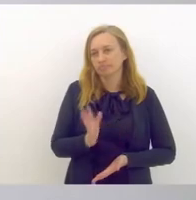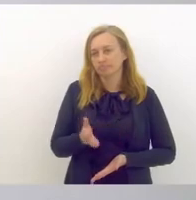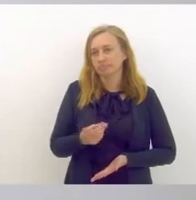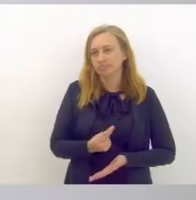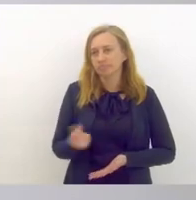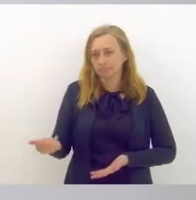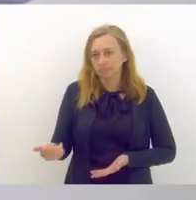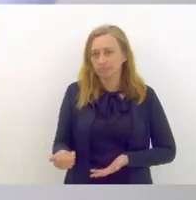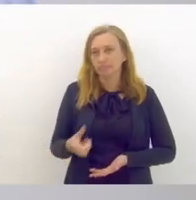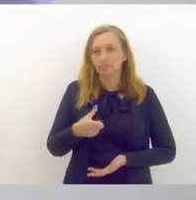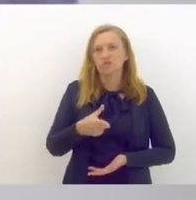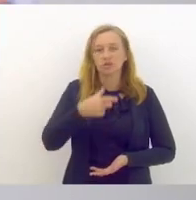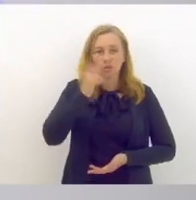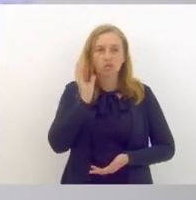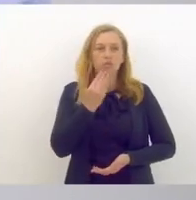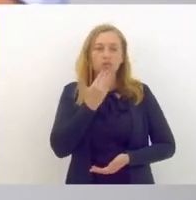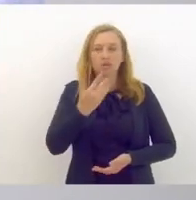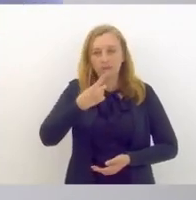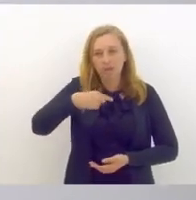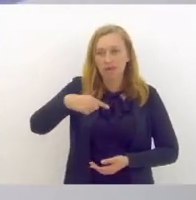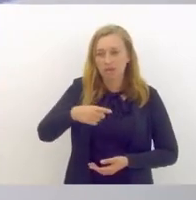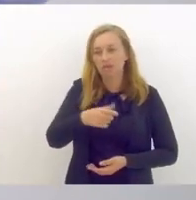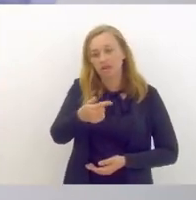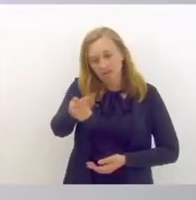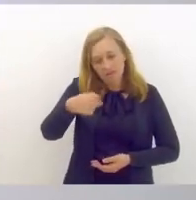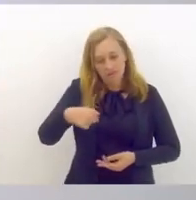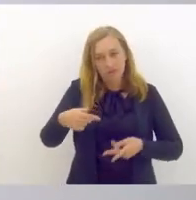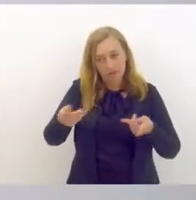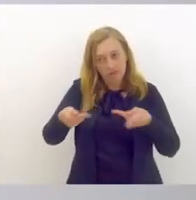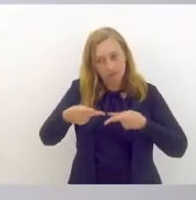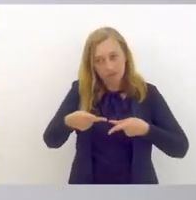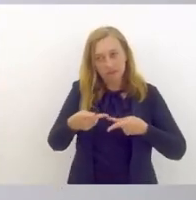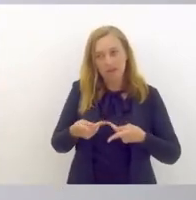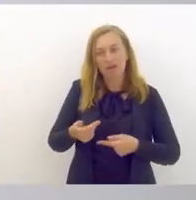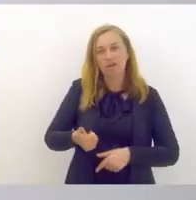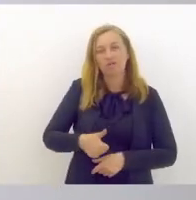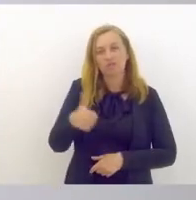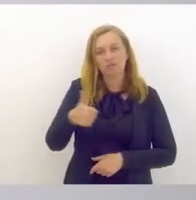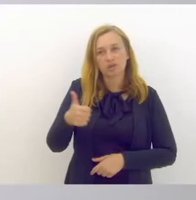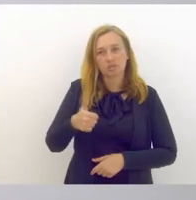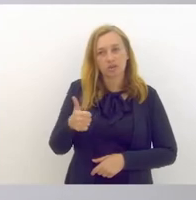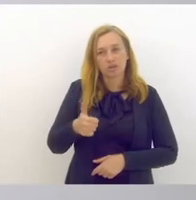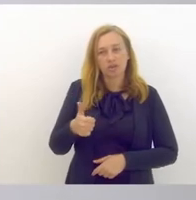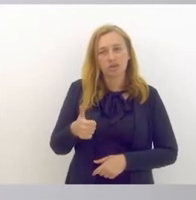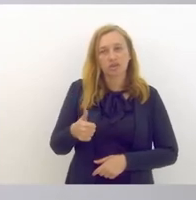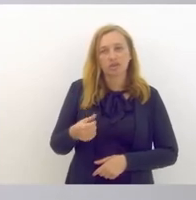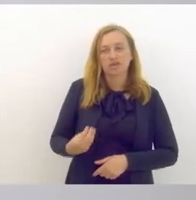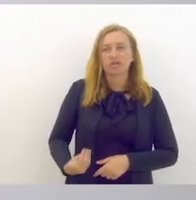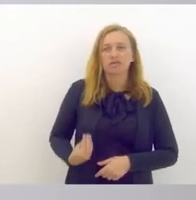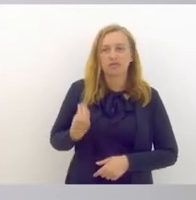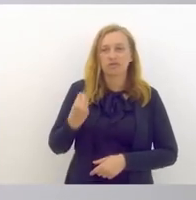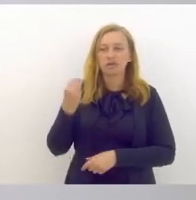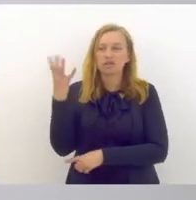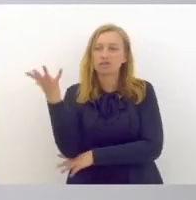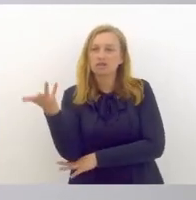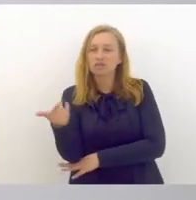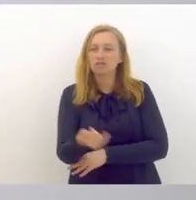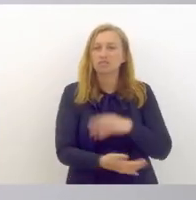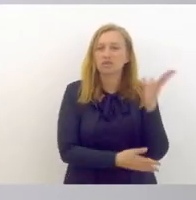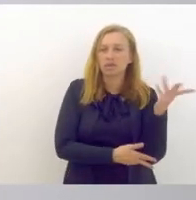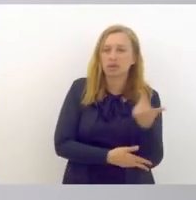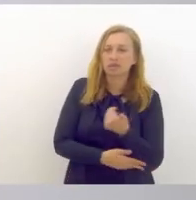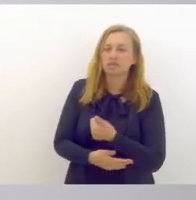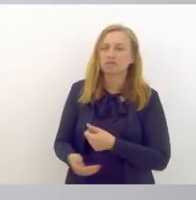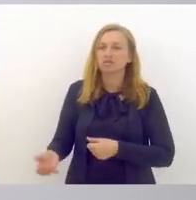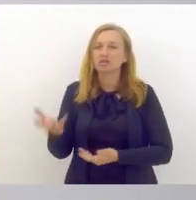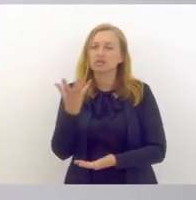mensagem, aí eu falei, vai lá participar, pô, você... pai que concebeu, esse foi o primeiro refúgio da vida silvestre aqui no Estado, fazer justiça e ficar